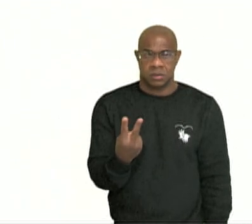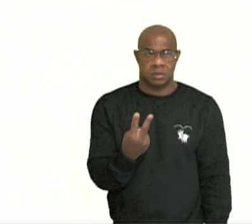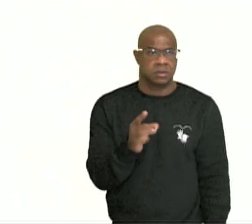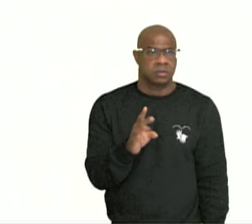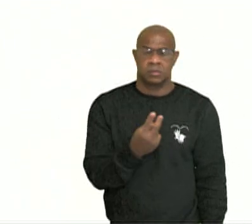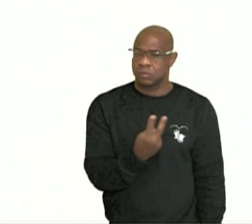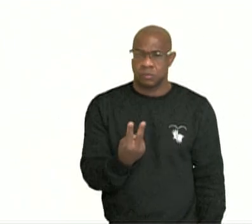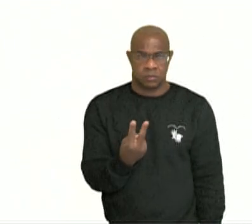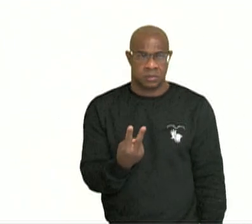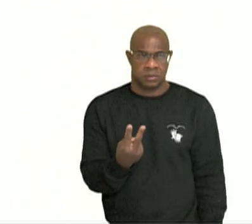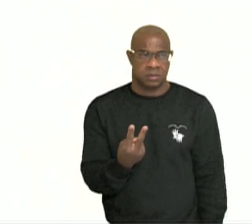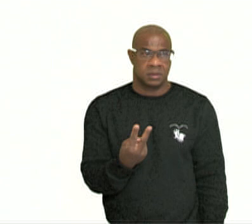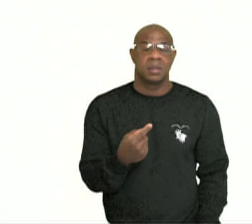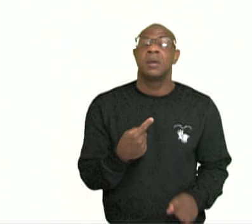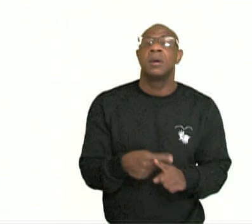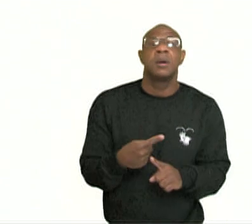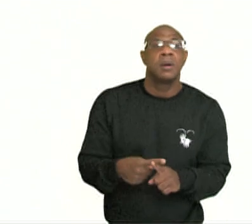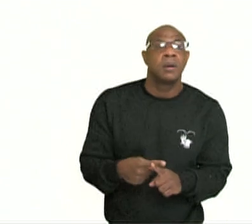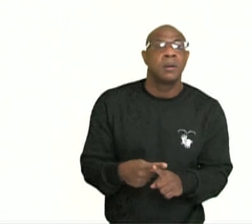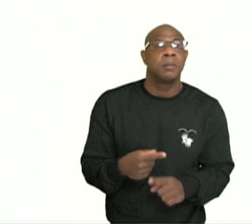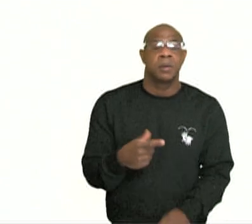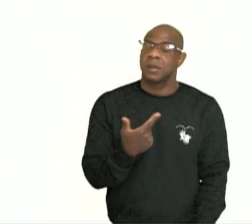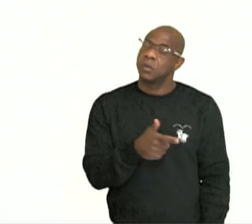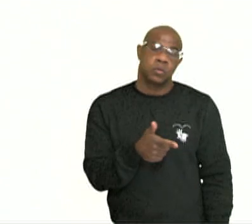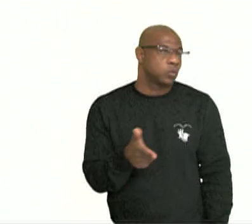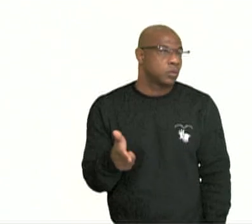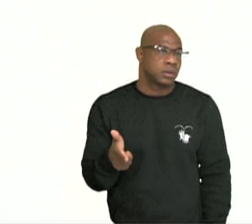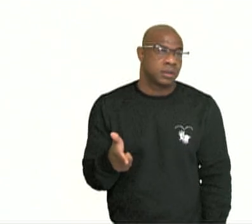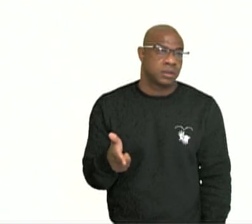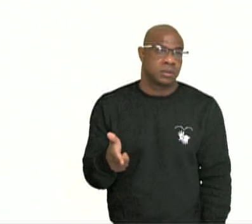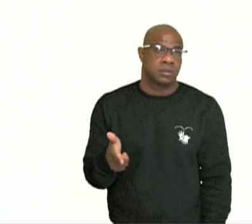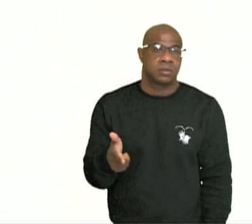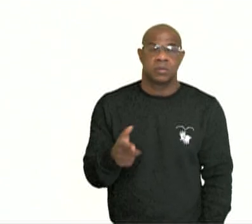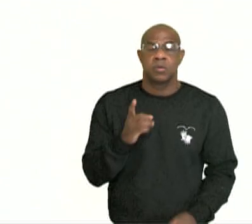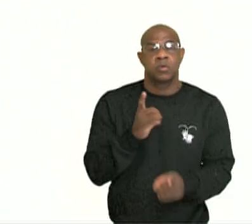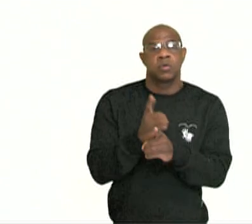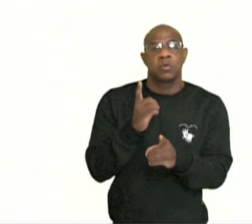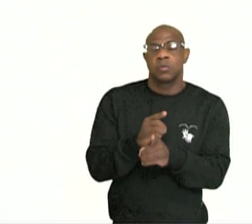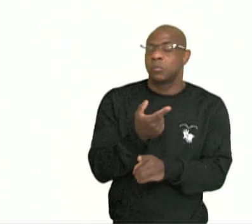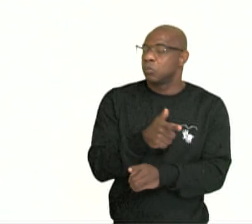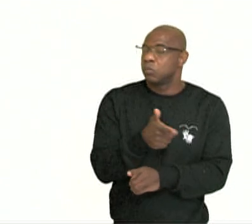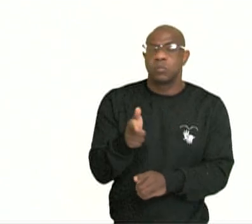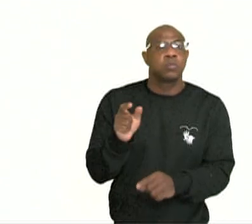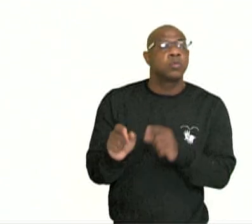resposta. Porque nós não encontramos